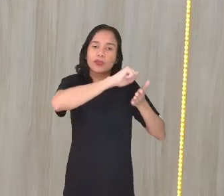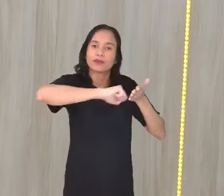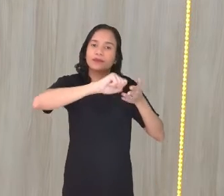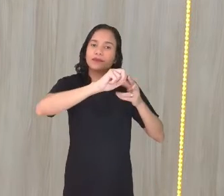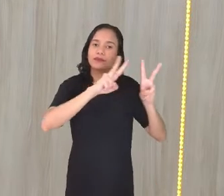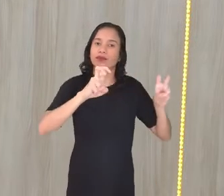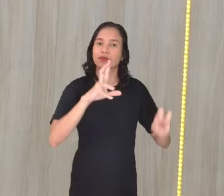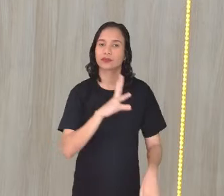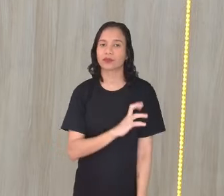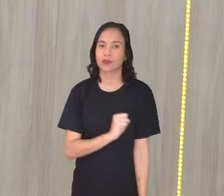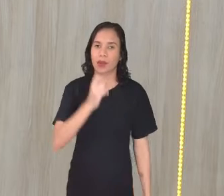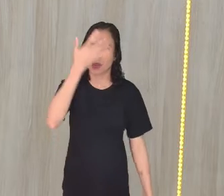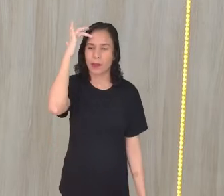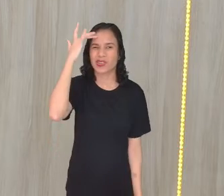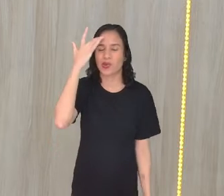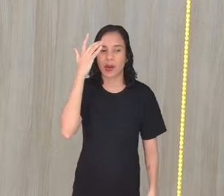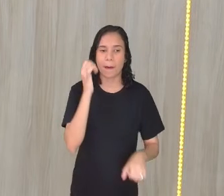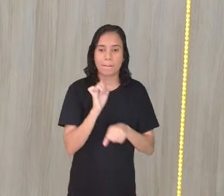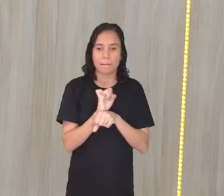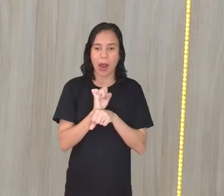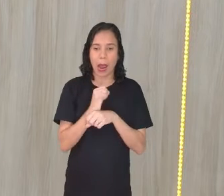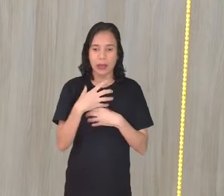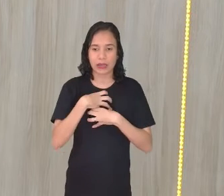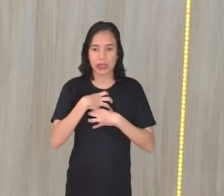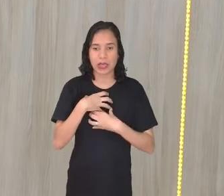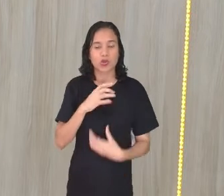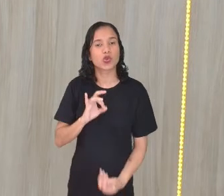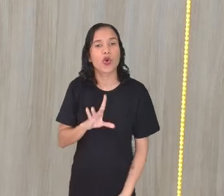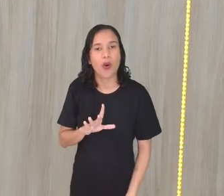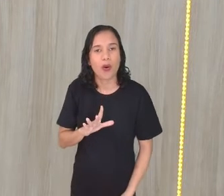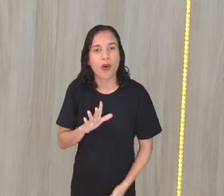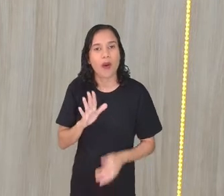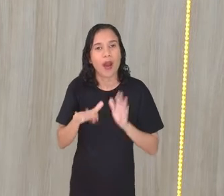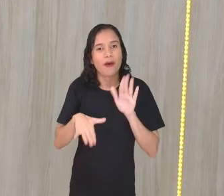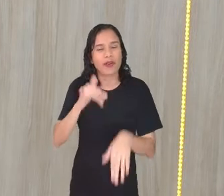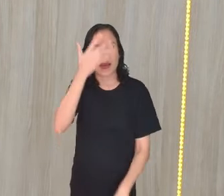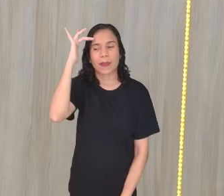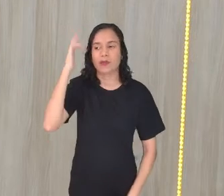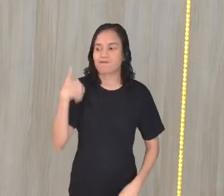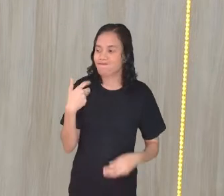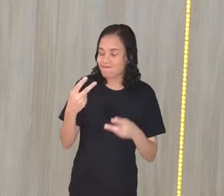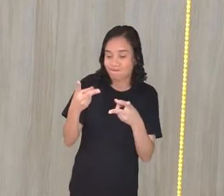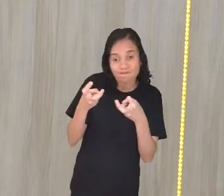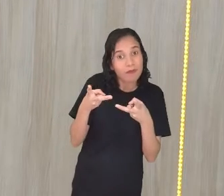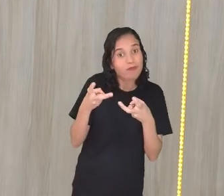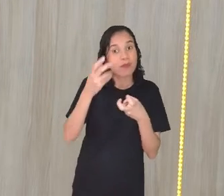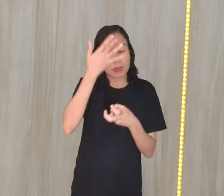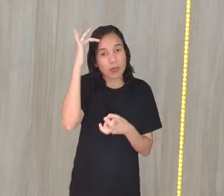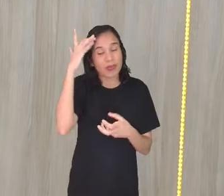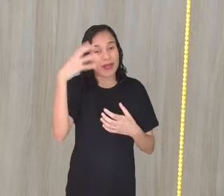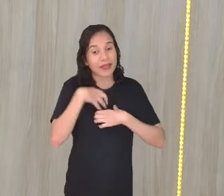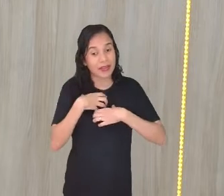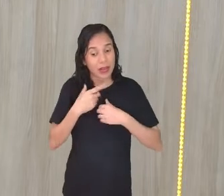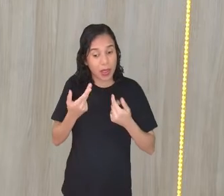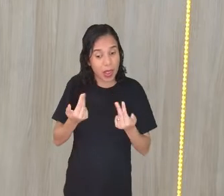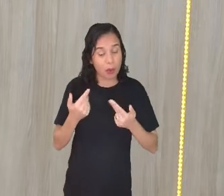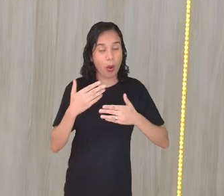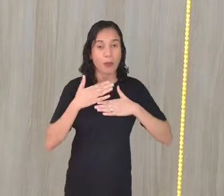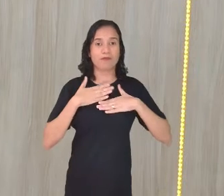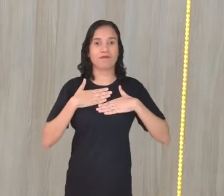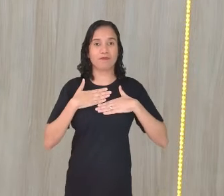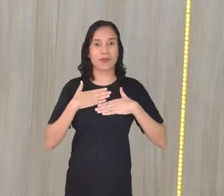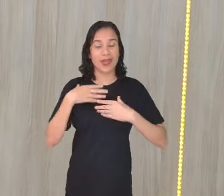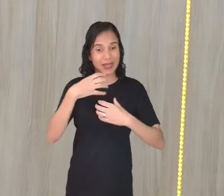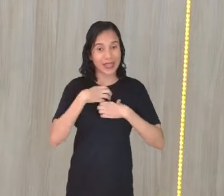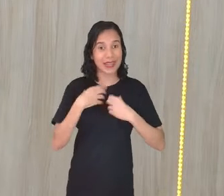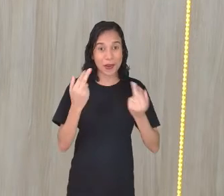amor, você para de se sentir sozinho às vezes. Né? Porque às vezes você faz esse reconhecimento de que a pessoa está sentindo a mesma angústia que você, está sentindo a